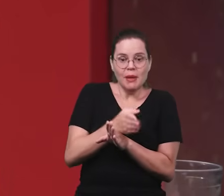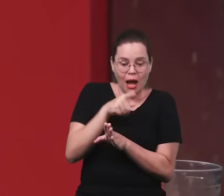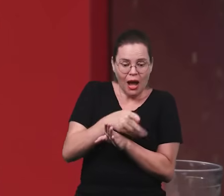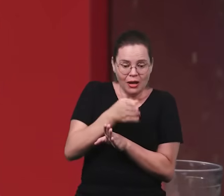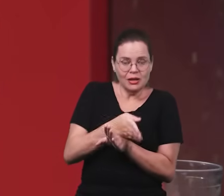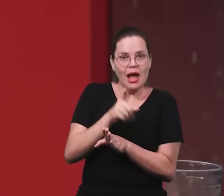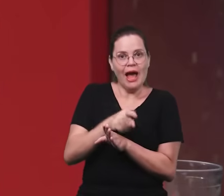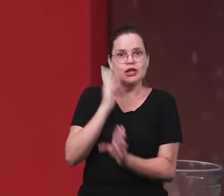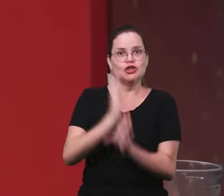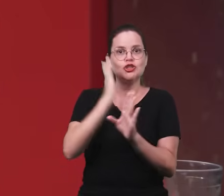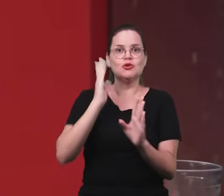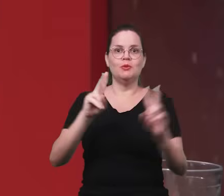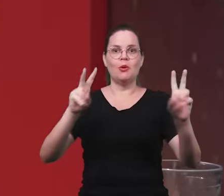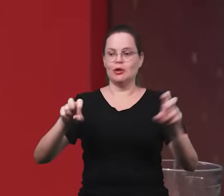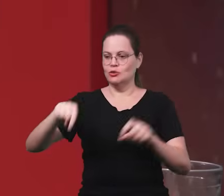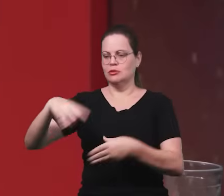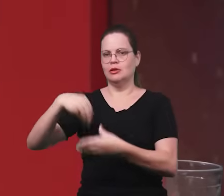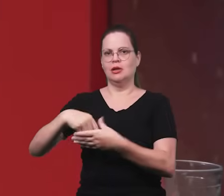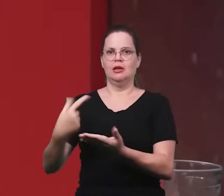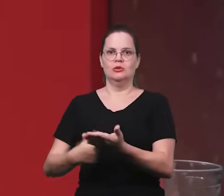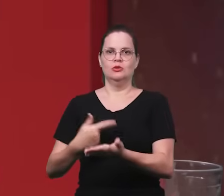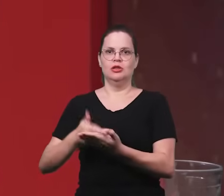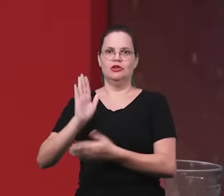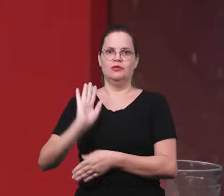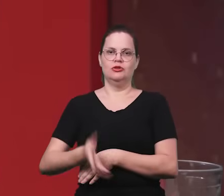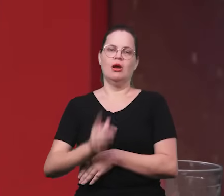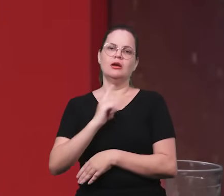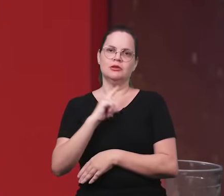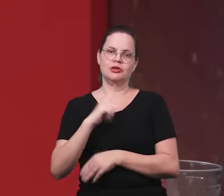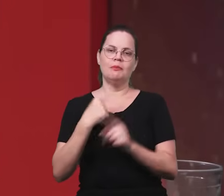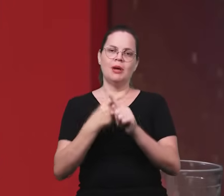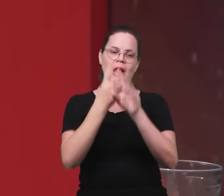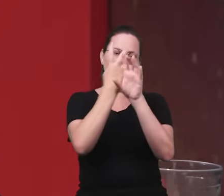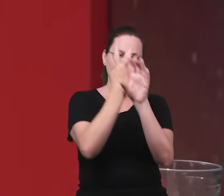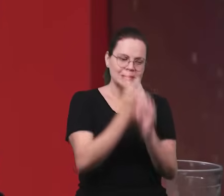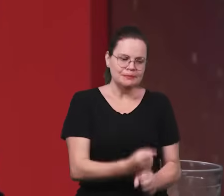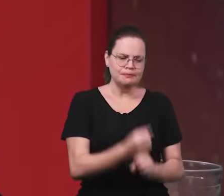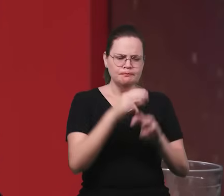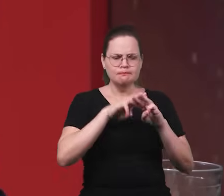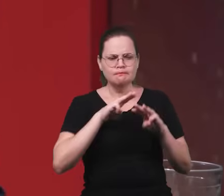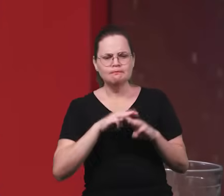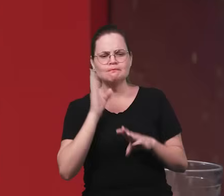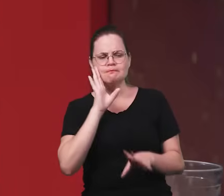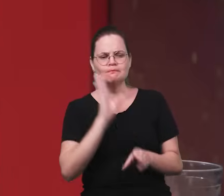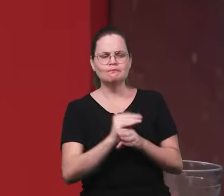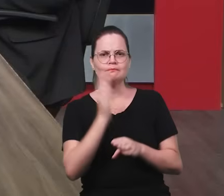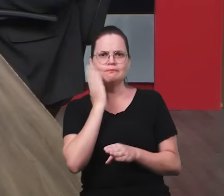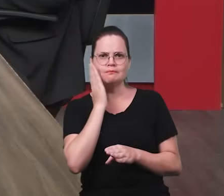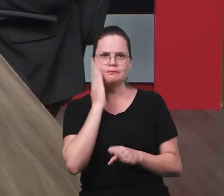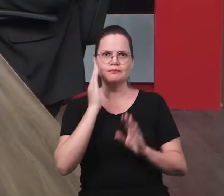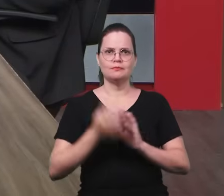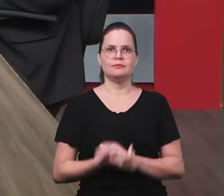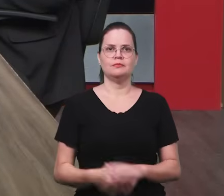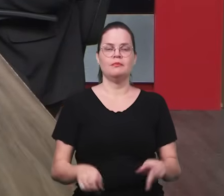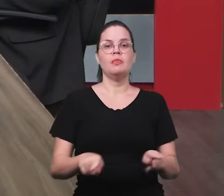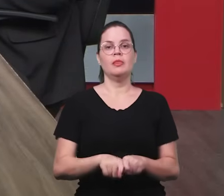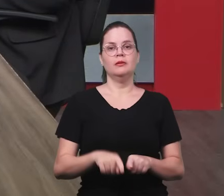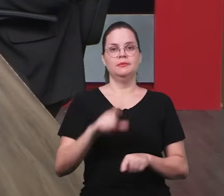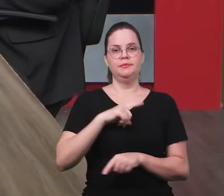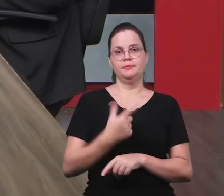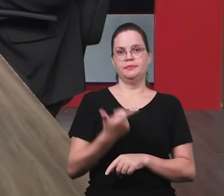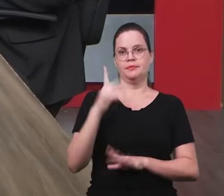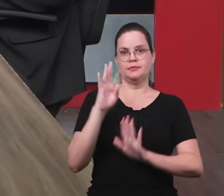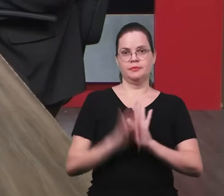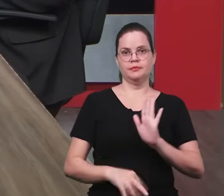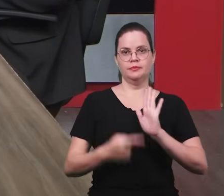anos, aí você vê, ele fez esse cálculo e ele entendeu que o ar tinha peso. Tem até um outro texto da palavra